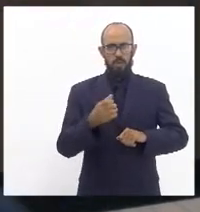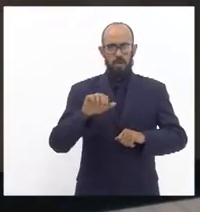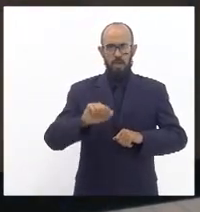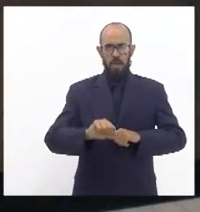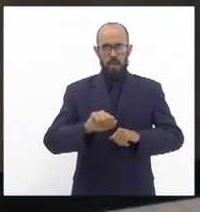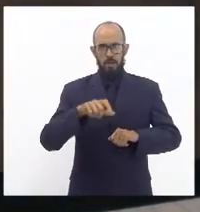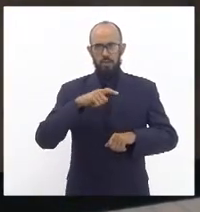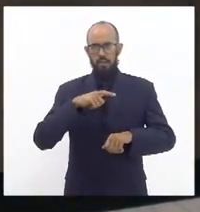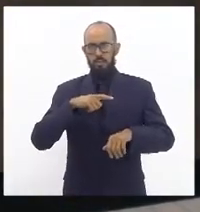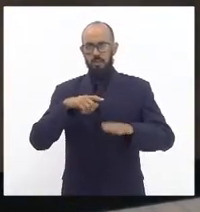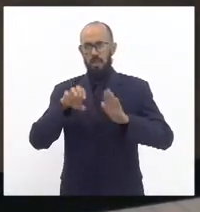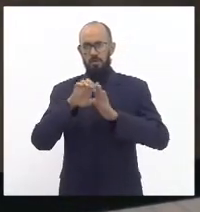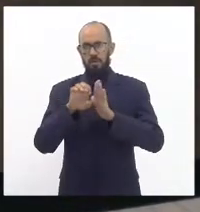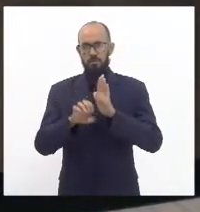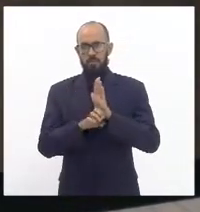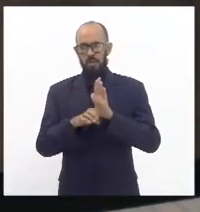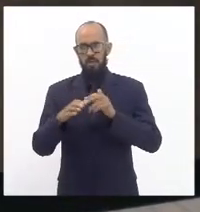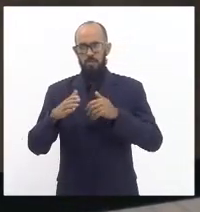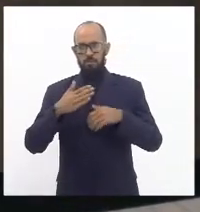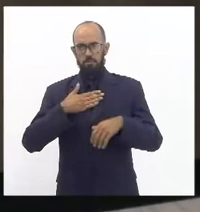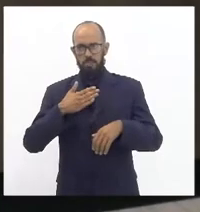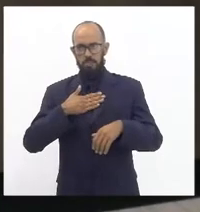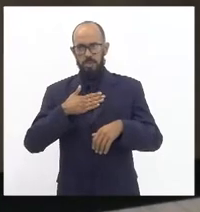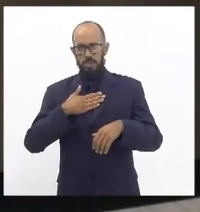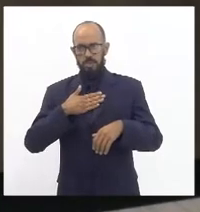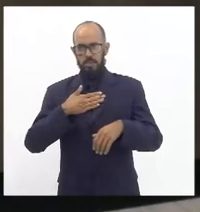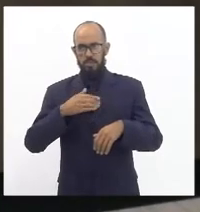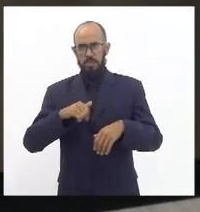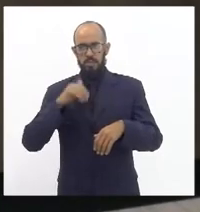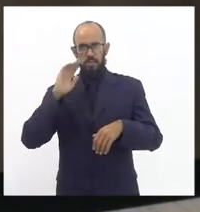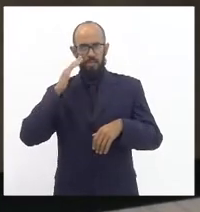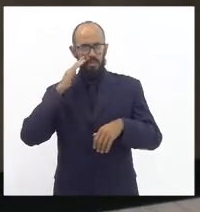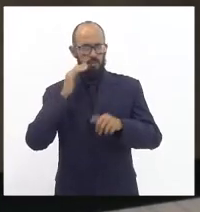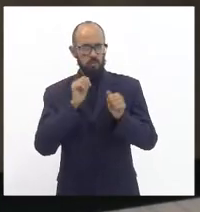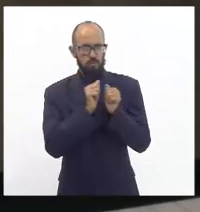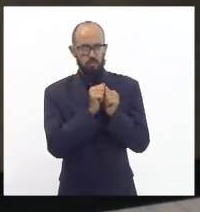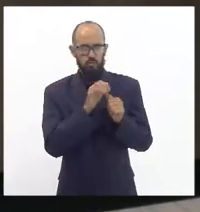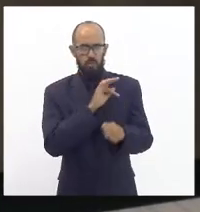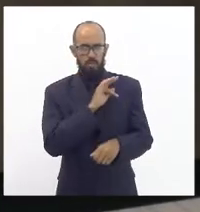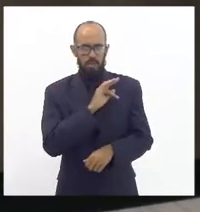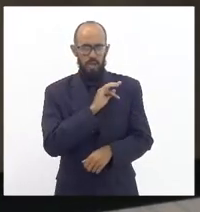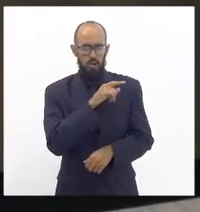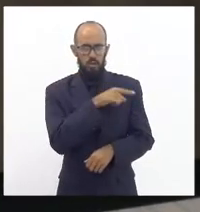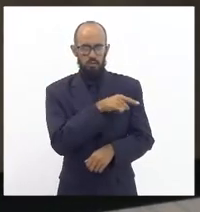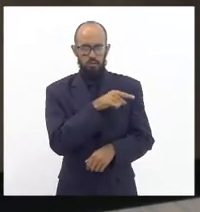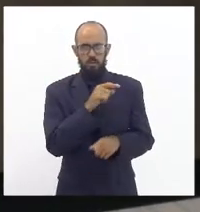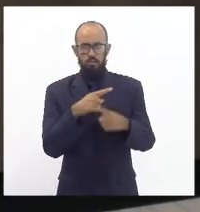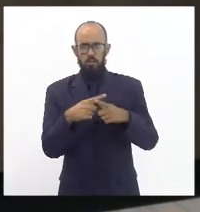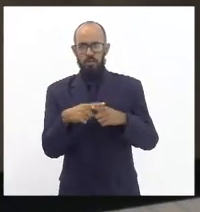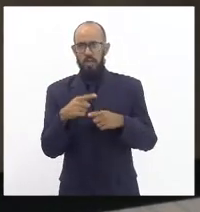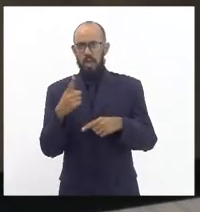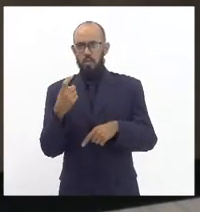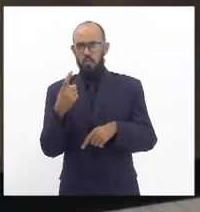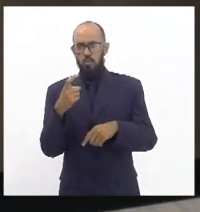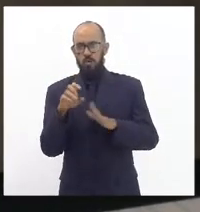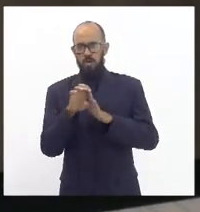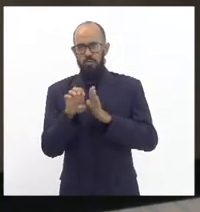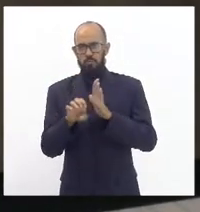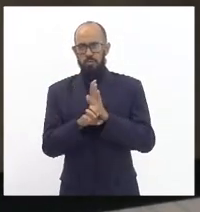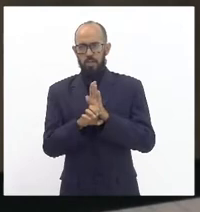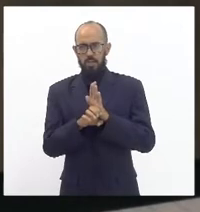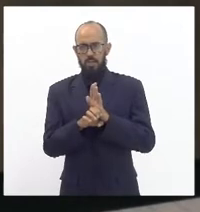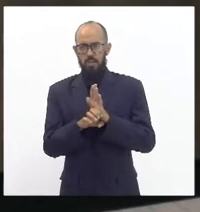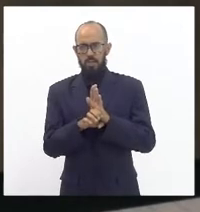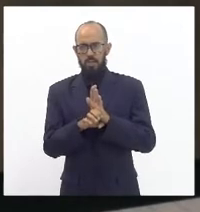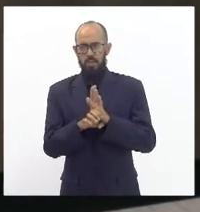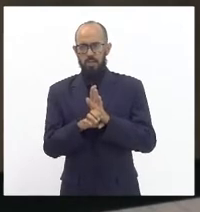consta uma emenda de minha autoria e entendimento com a deputada Martha Rocha sendo ela a única emenda não é